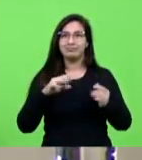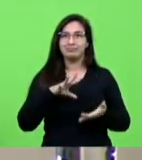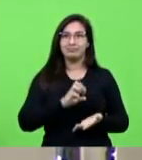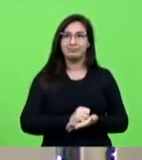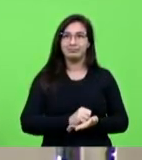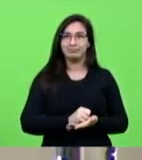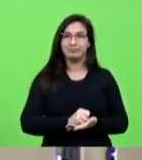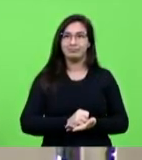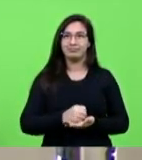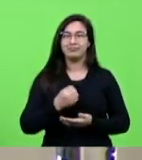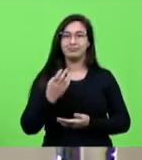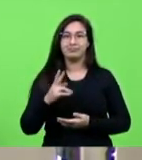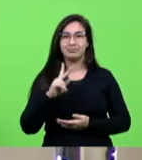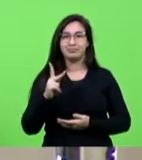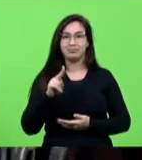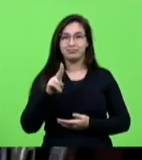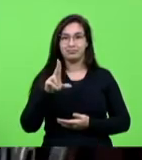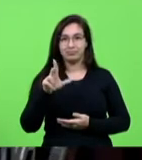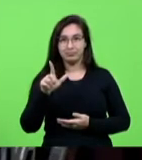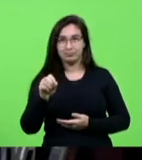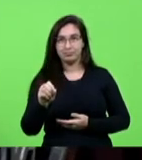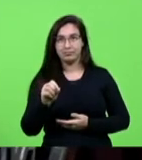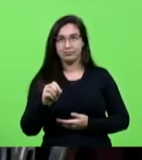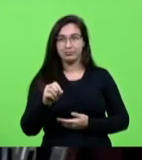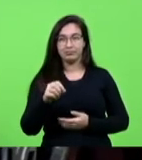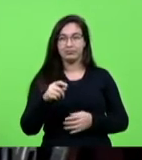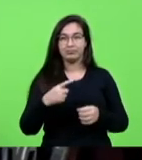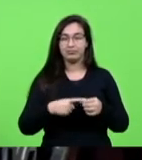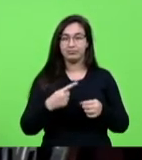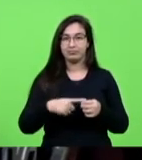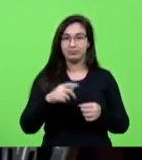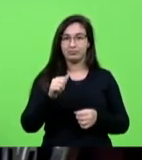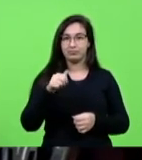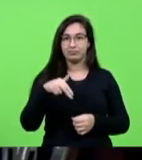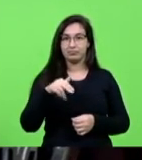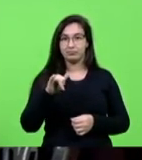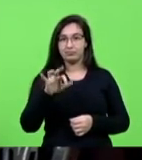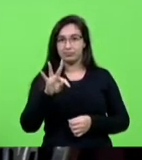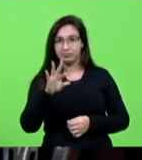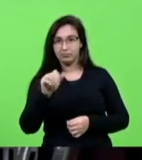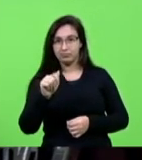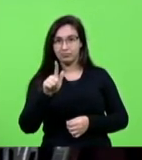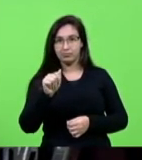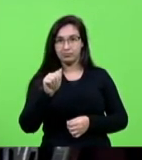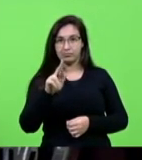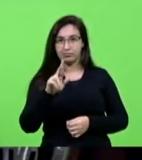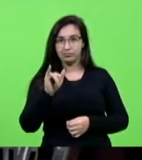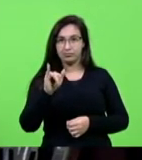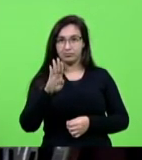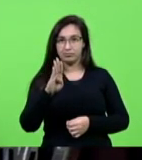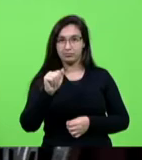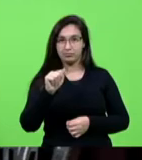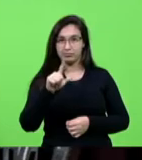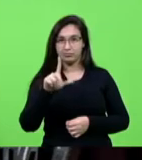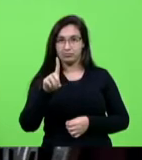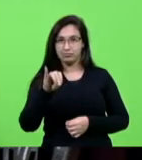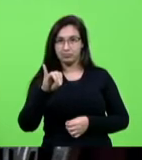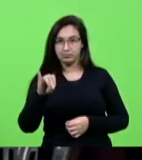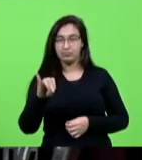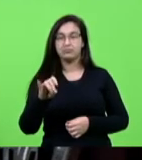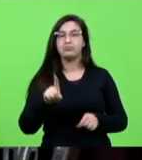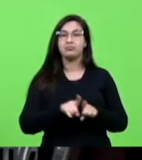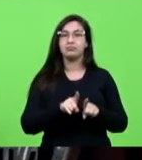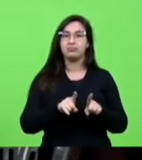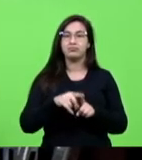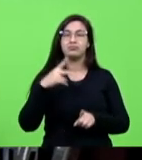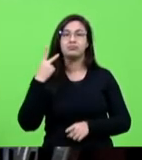Hugo Mar Zanqueta, de Anitta Garibaldi, o Ivo Zaparoli, também de Anitta Garibaldi, o Rodrigo Rodrigues, que é vereador de